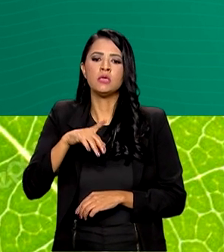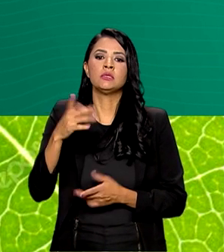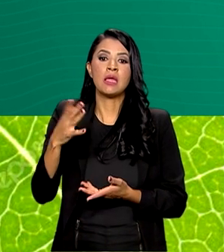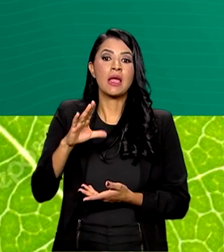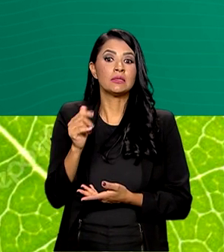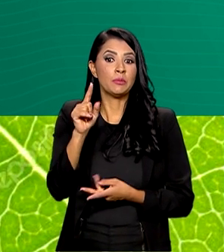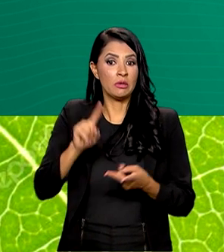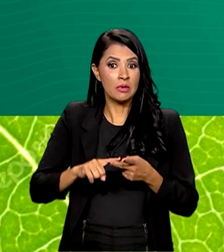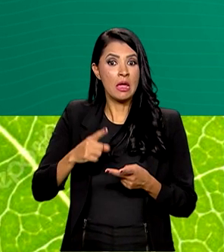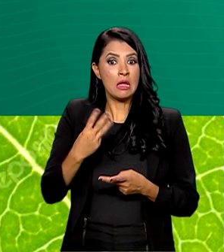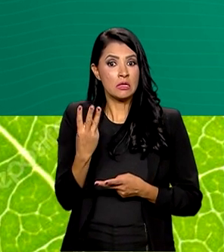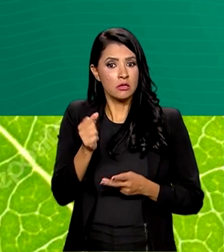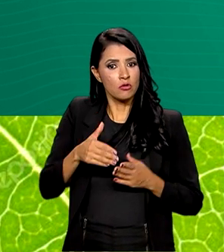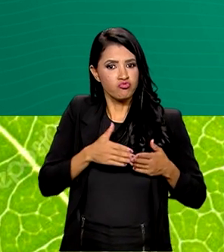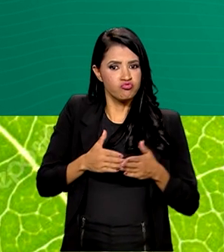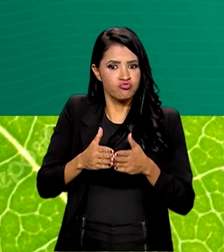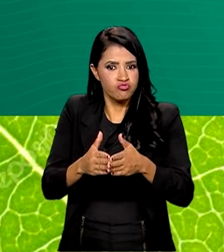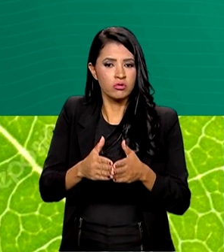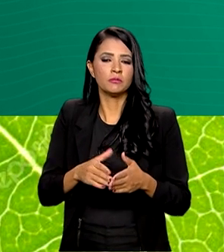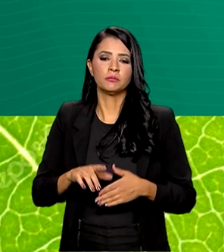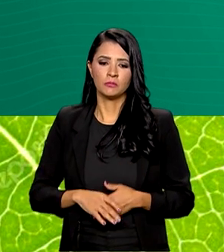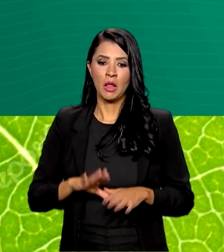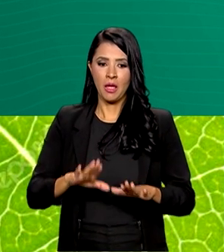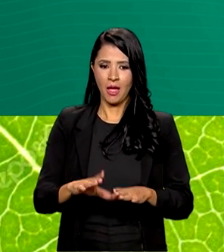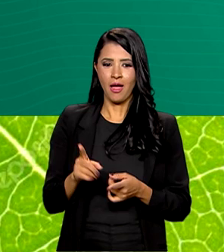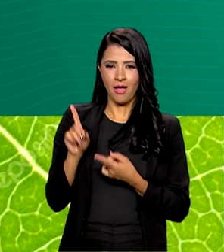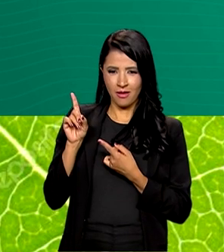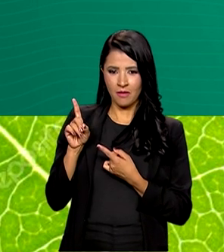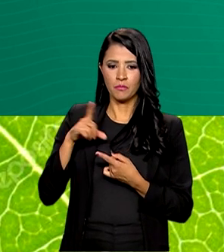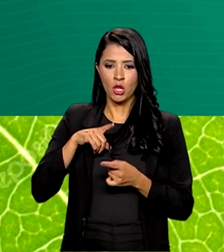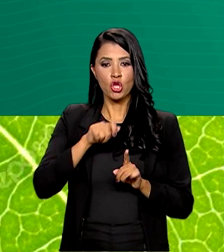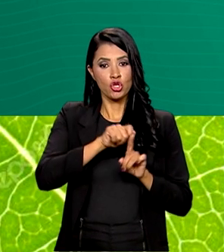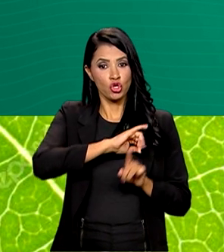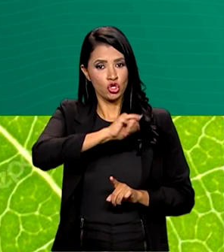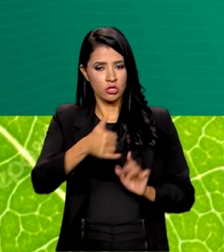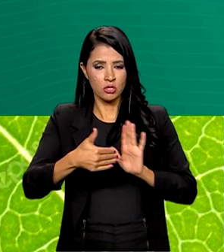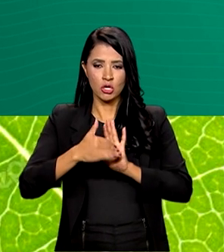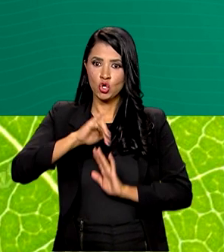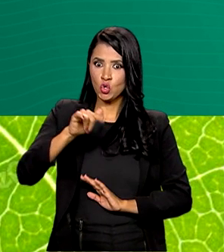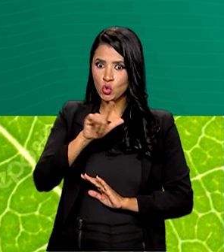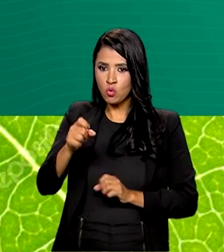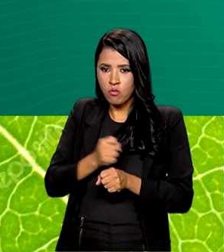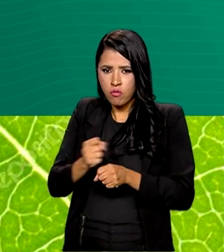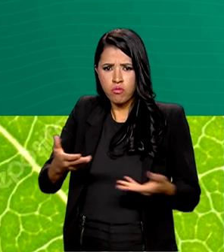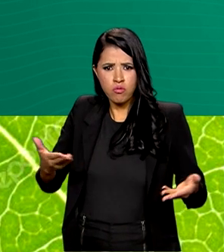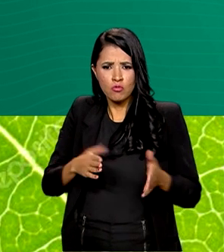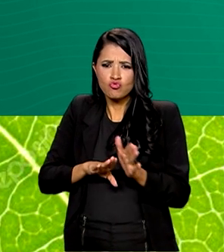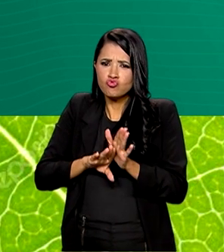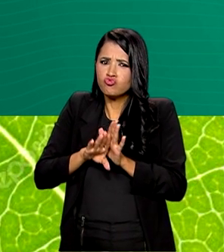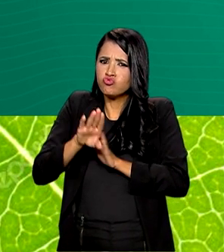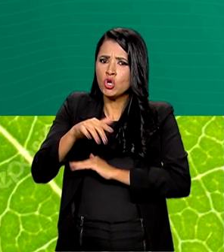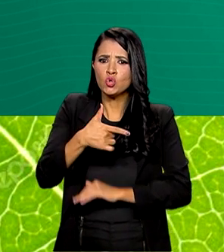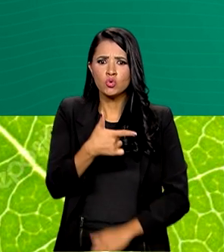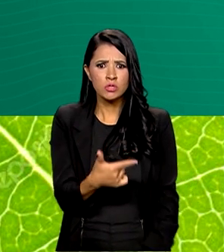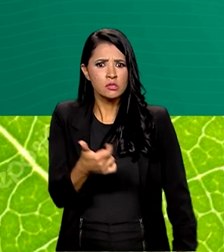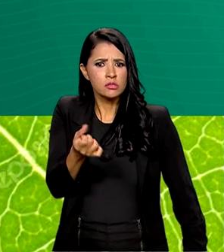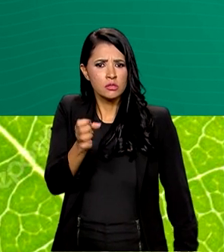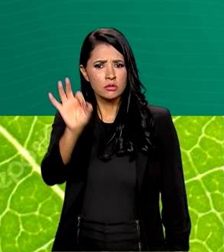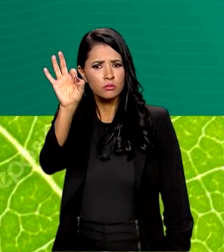e 30 barcos já o ICM Bio de Janeiro a julho deste ano aumentou em